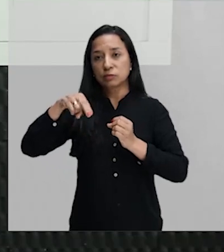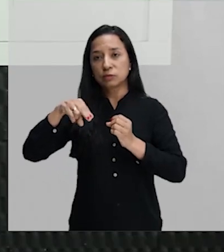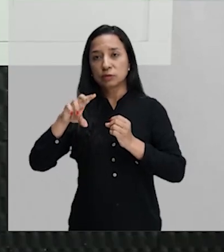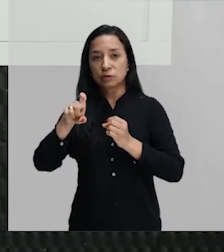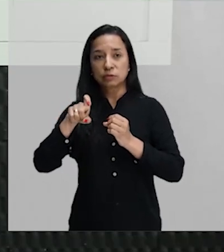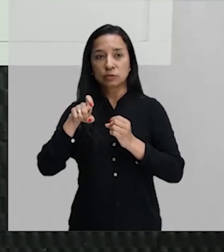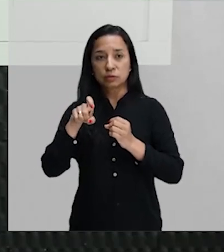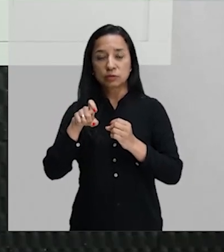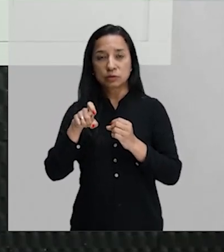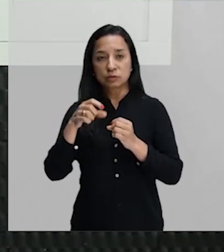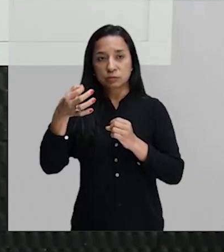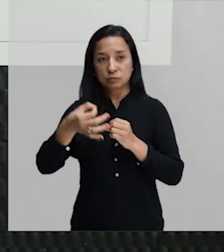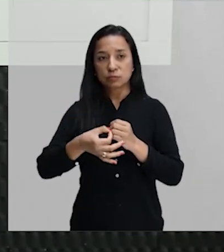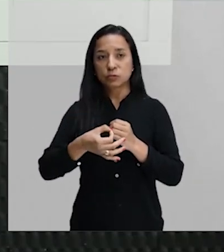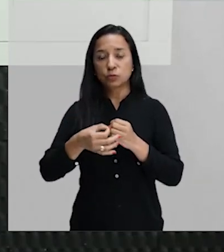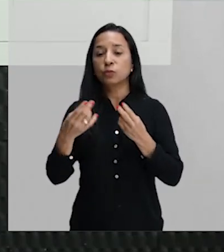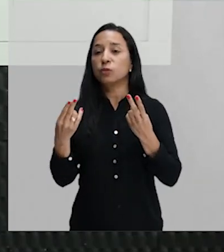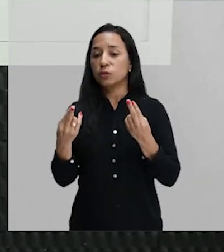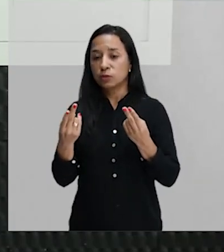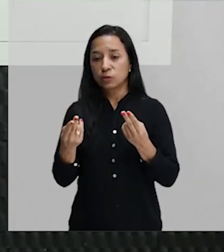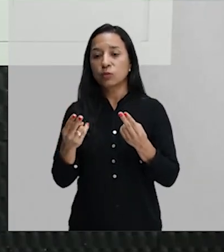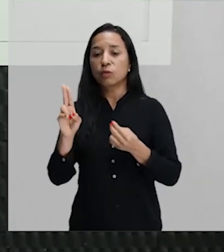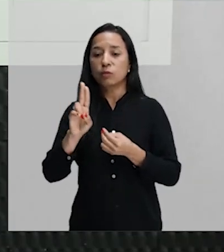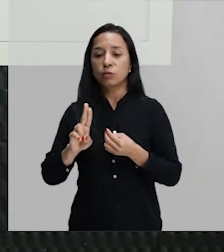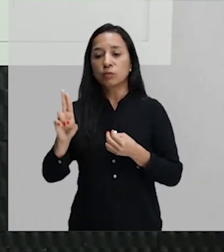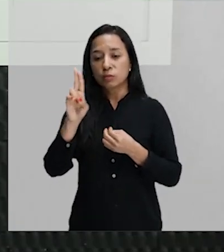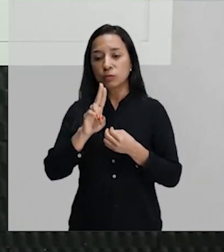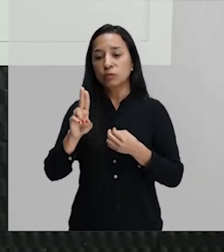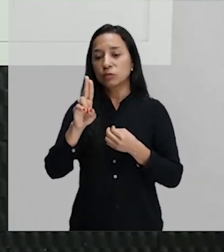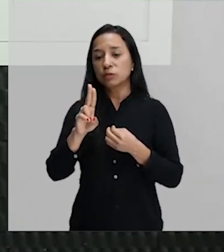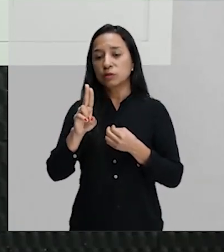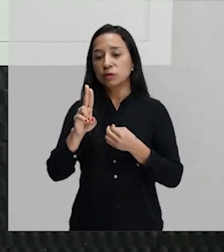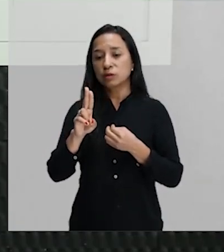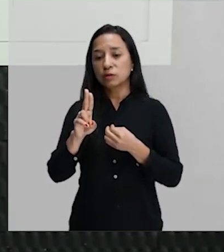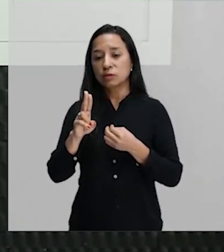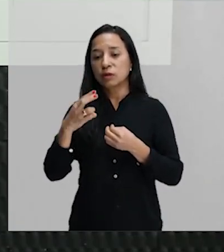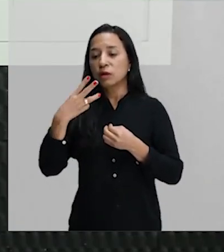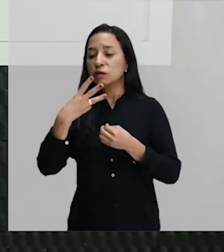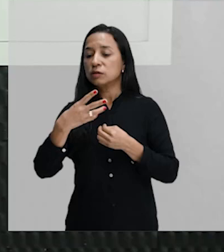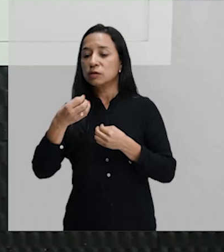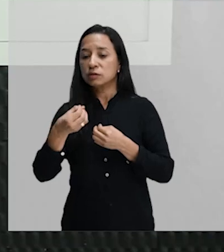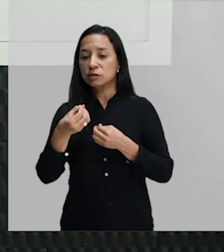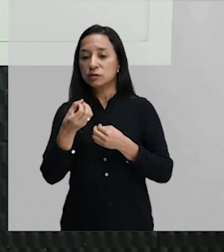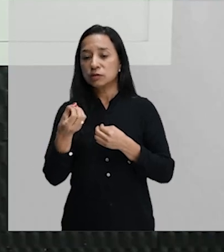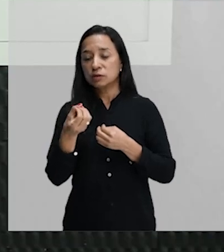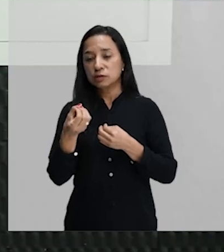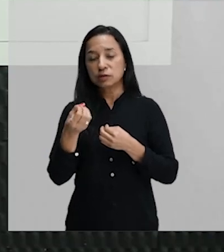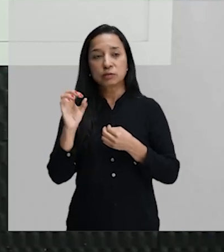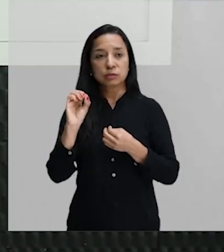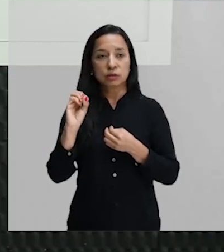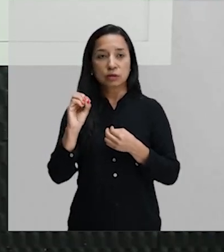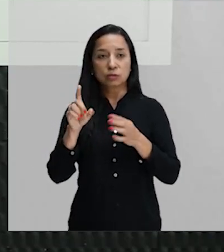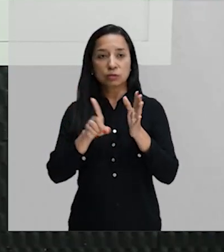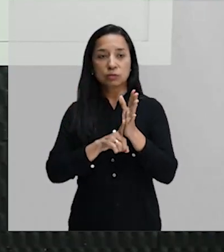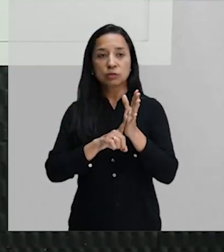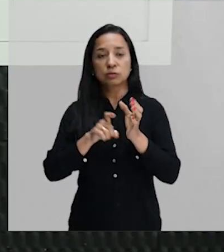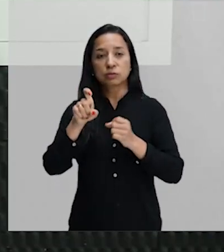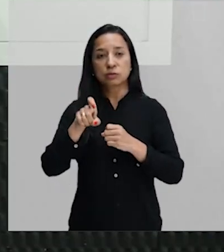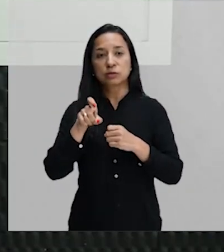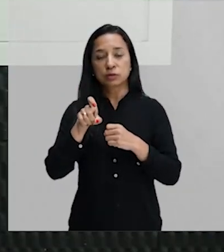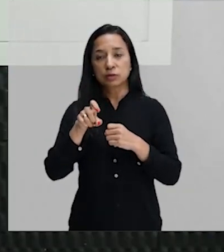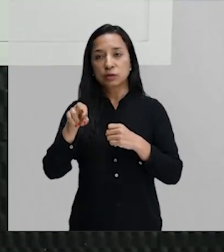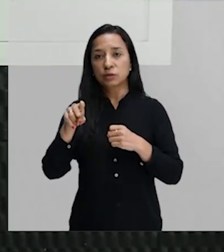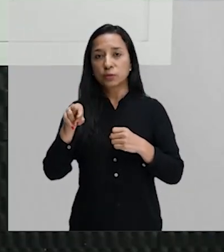Certo? A mesma coisa se você usar a notação 360 menos x, né? Vai ser